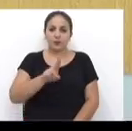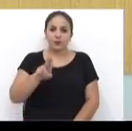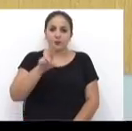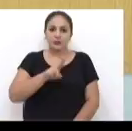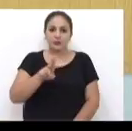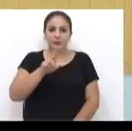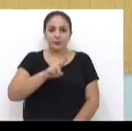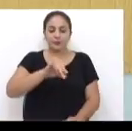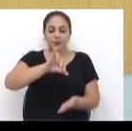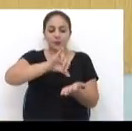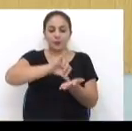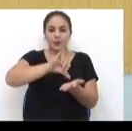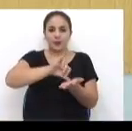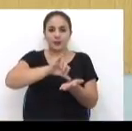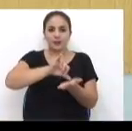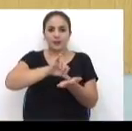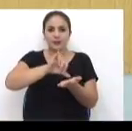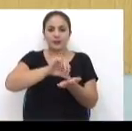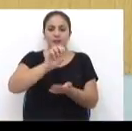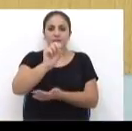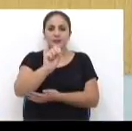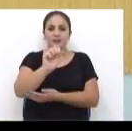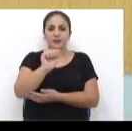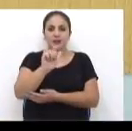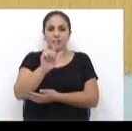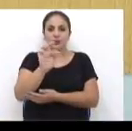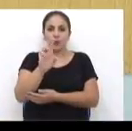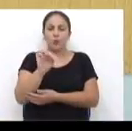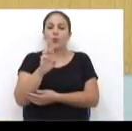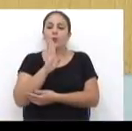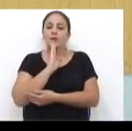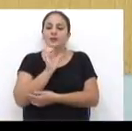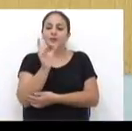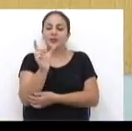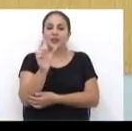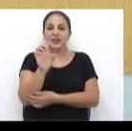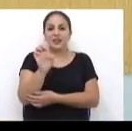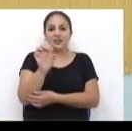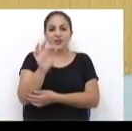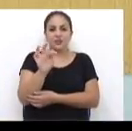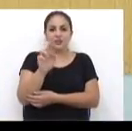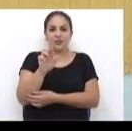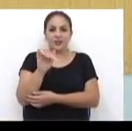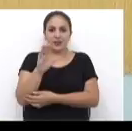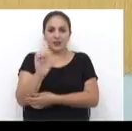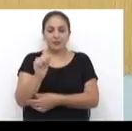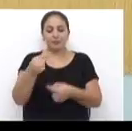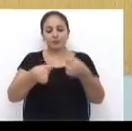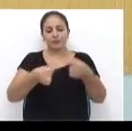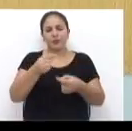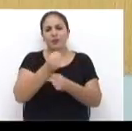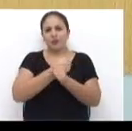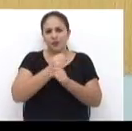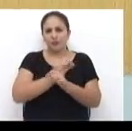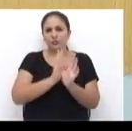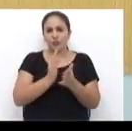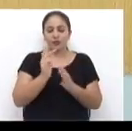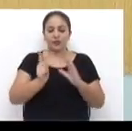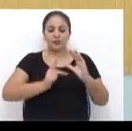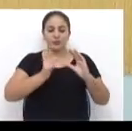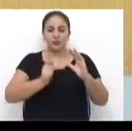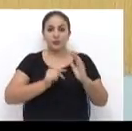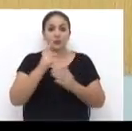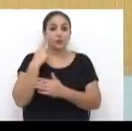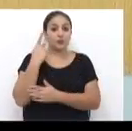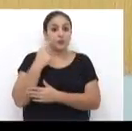A utilização do Parque Volmar Salton, conhecido como Parque da Ifrica, vem gerando debates há alguns anos. Na Câmara de